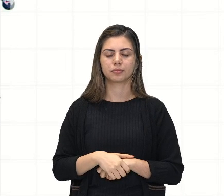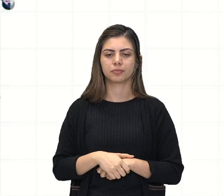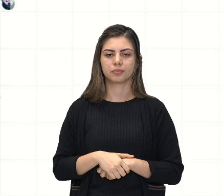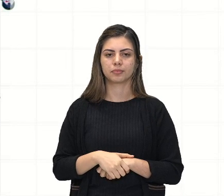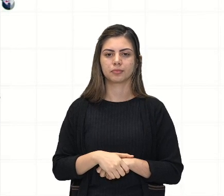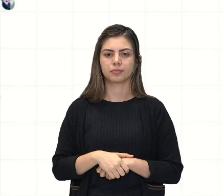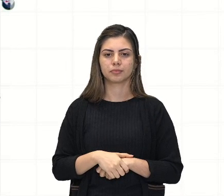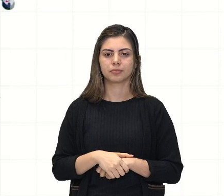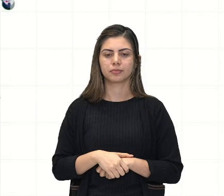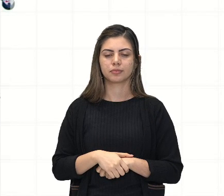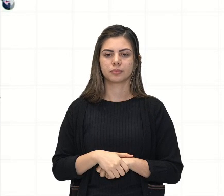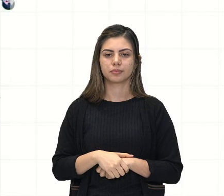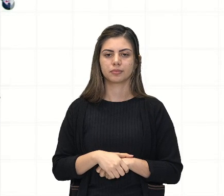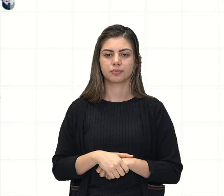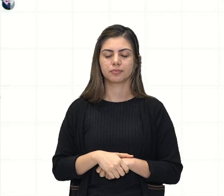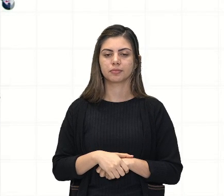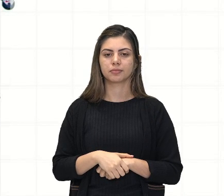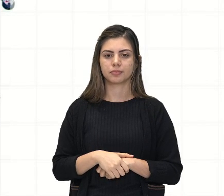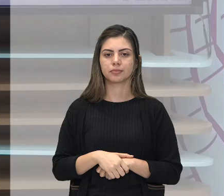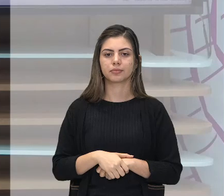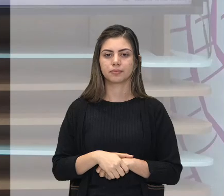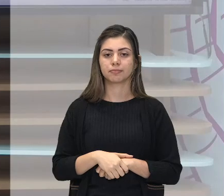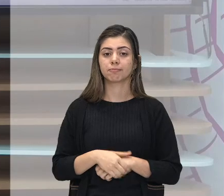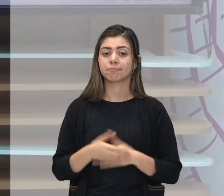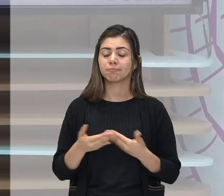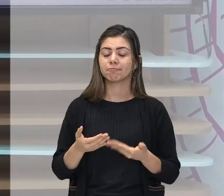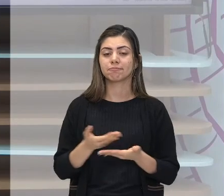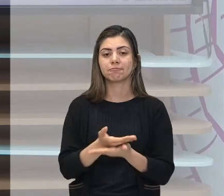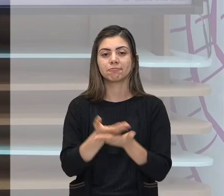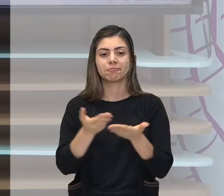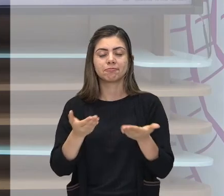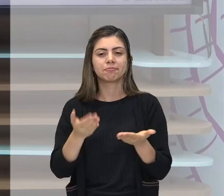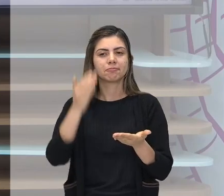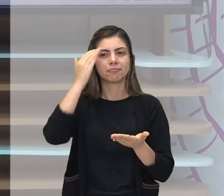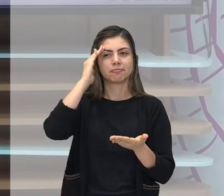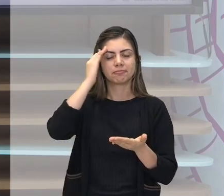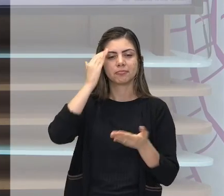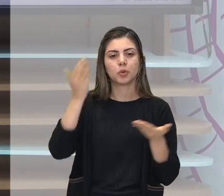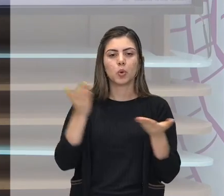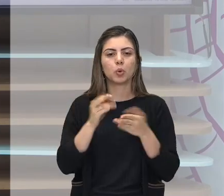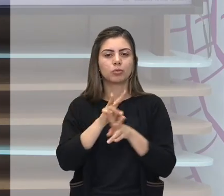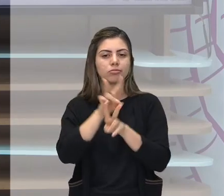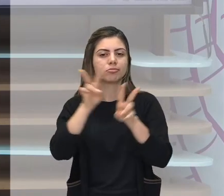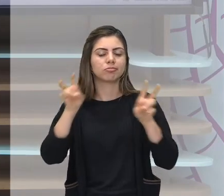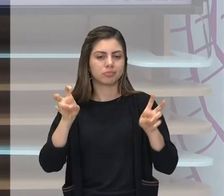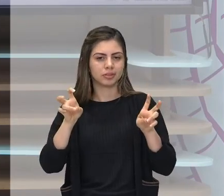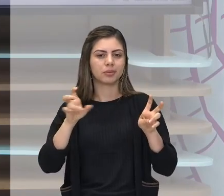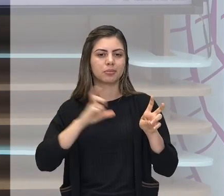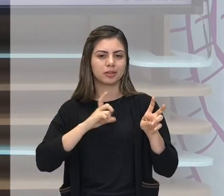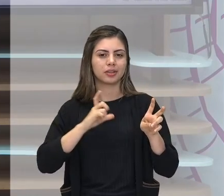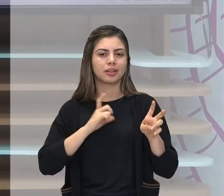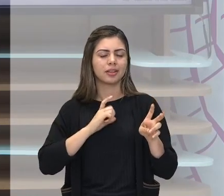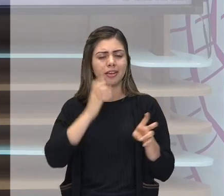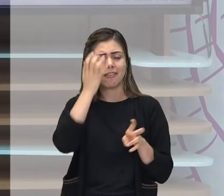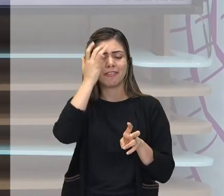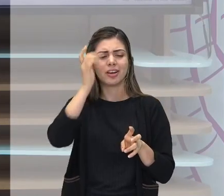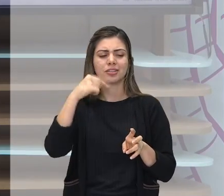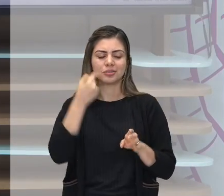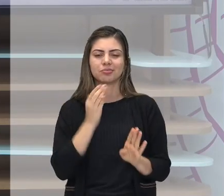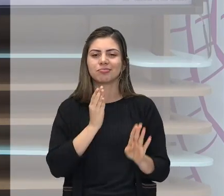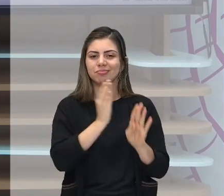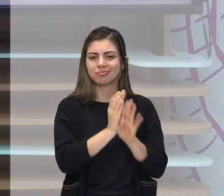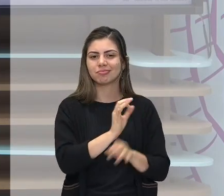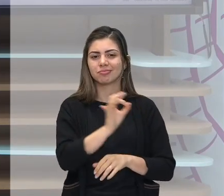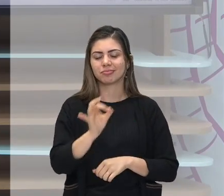tá? Então, espero aí que vocês tenham compreendido, são situações, né, bem fáceis de